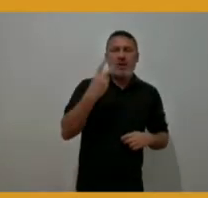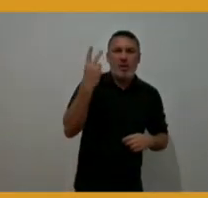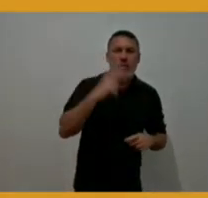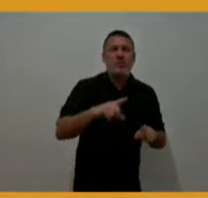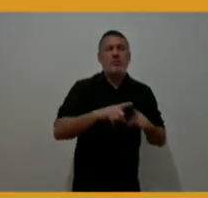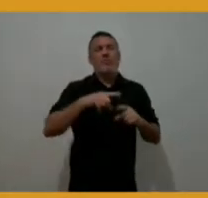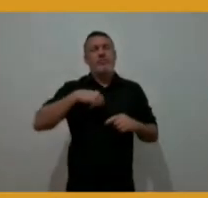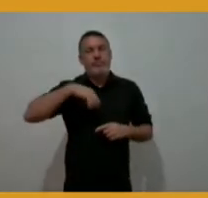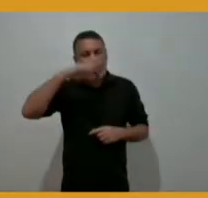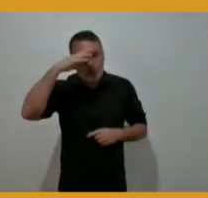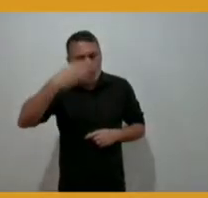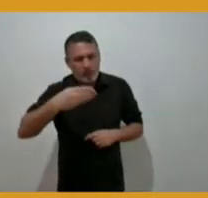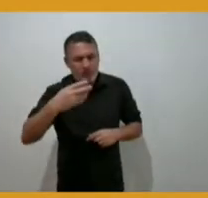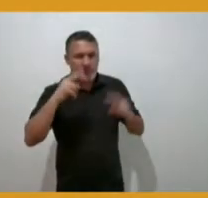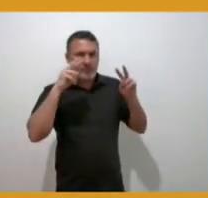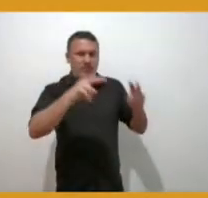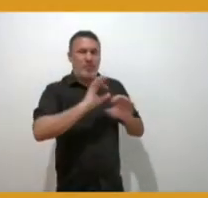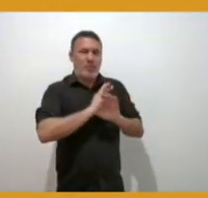reconhecimento.